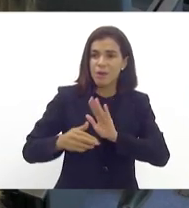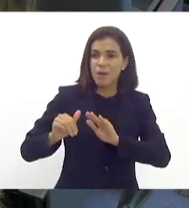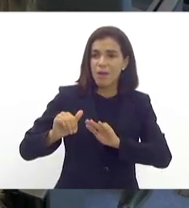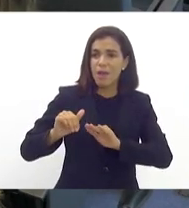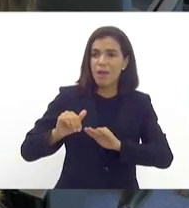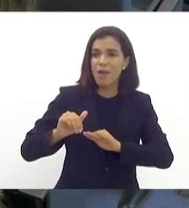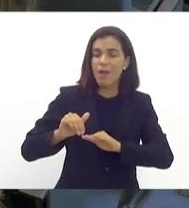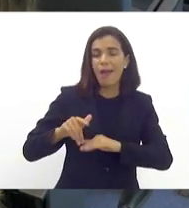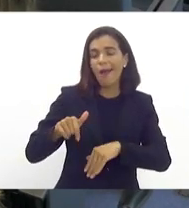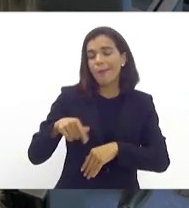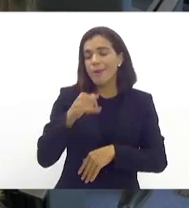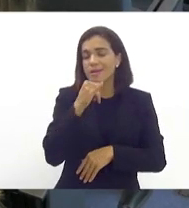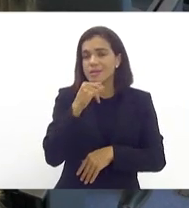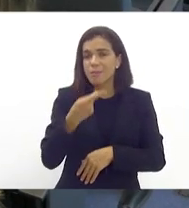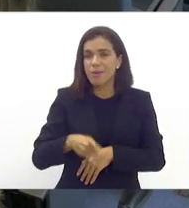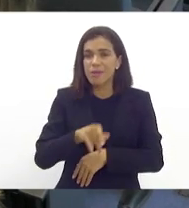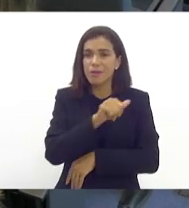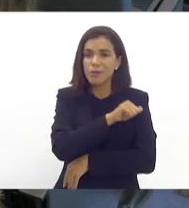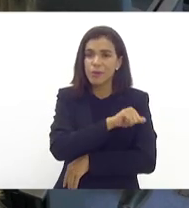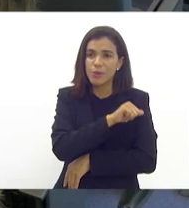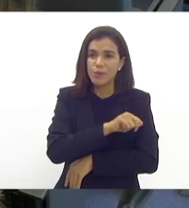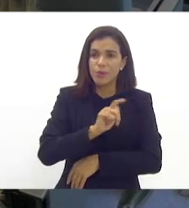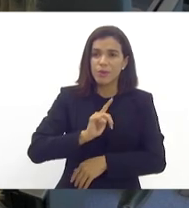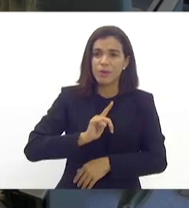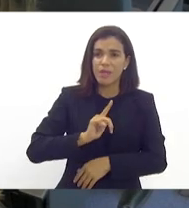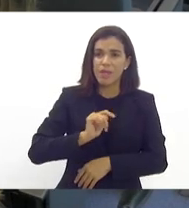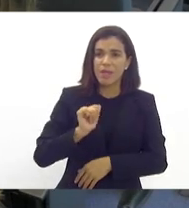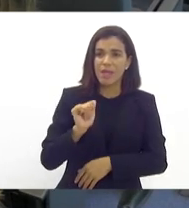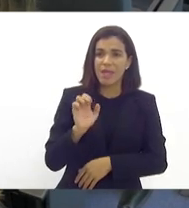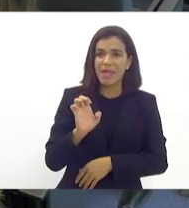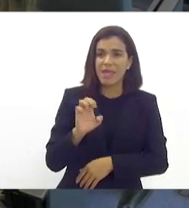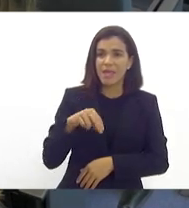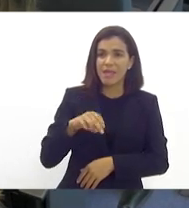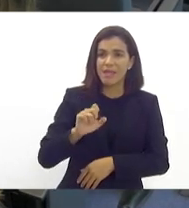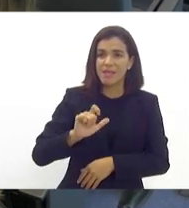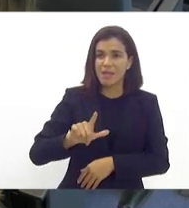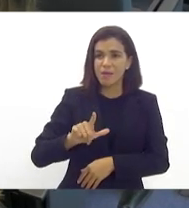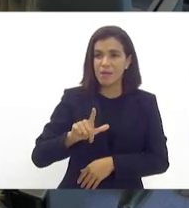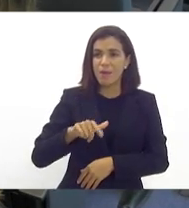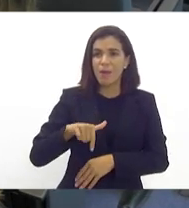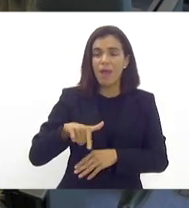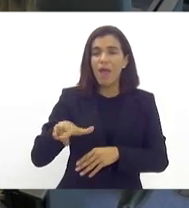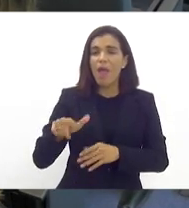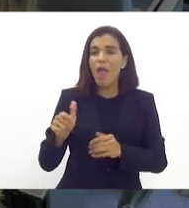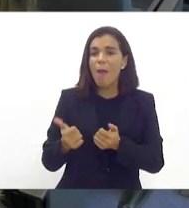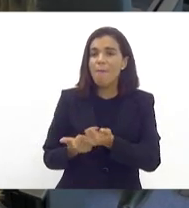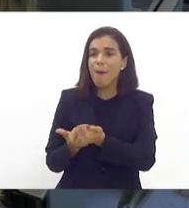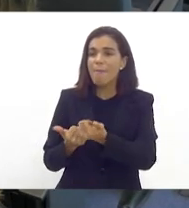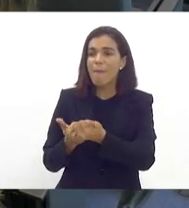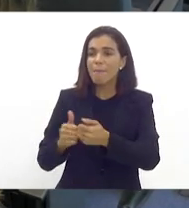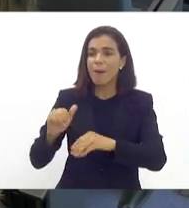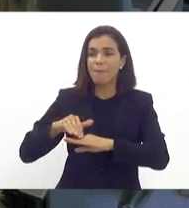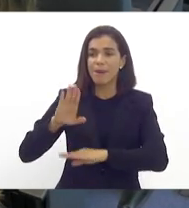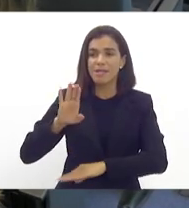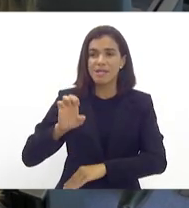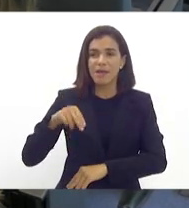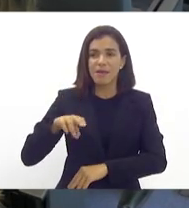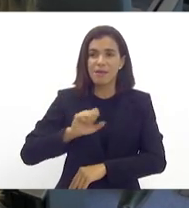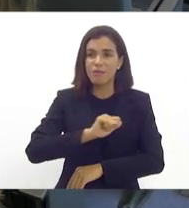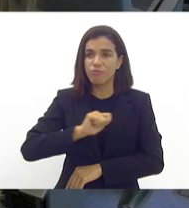exemplo aqui no rio se você vai reclamar da n o agência reguladora delas é mais amigo da en do que da gente